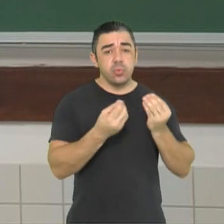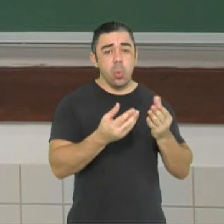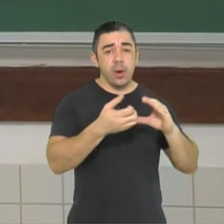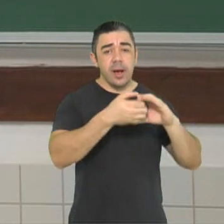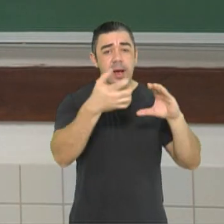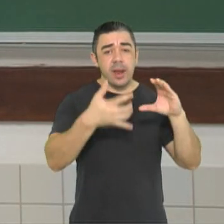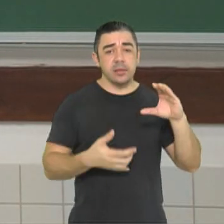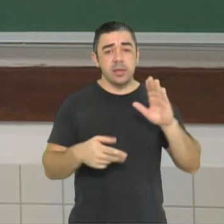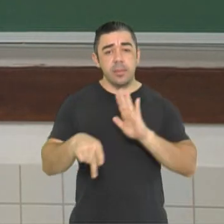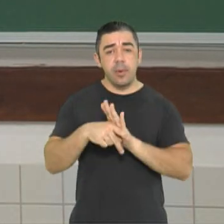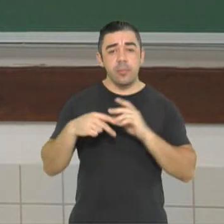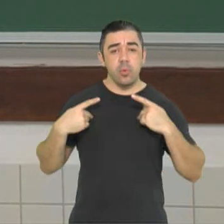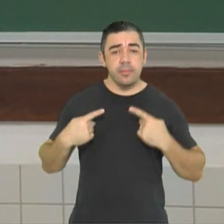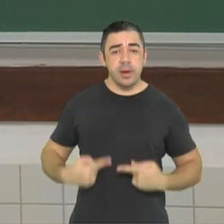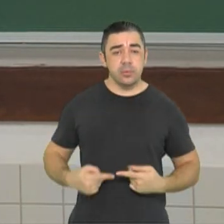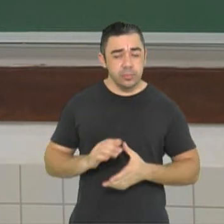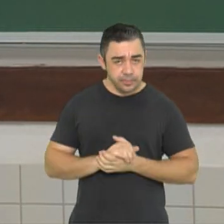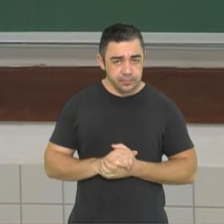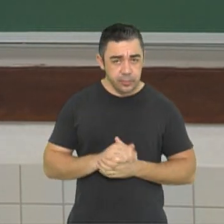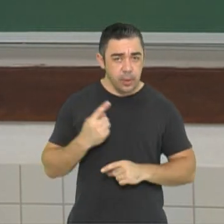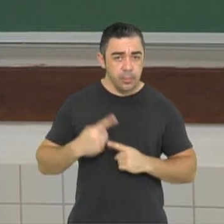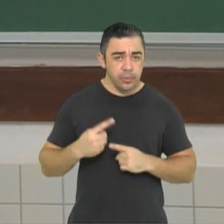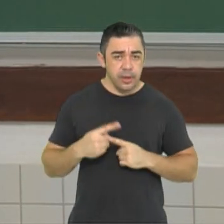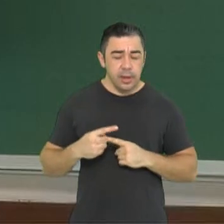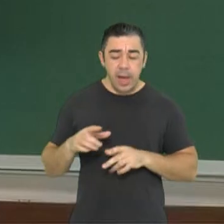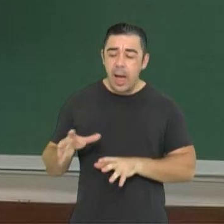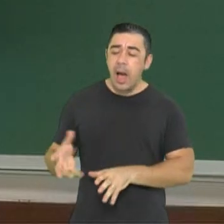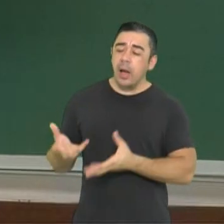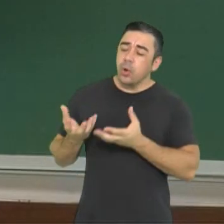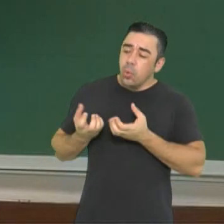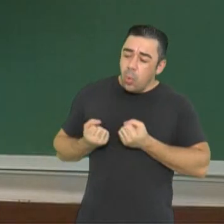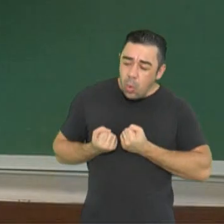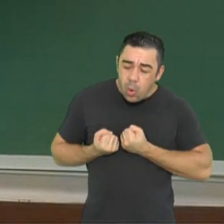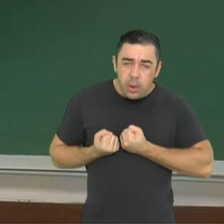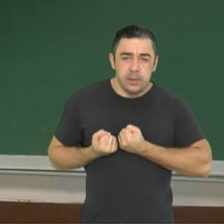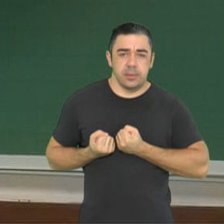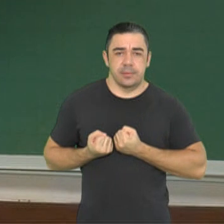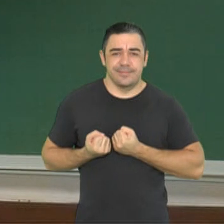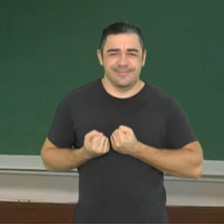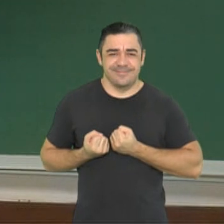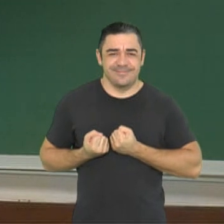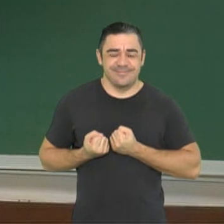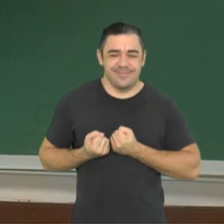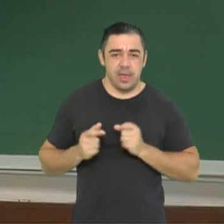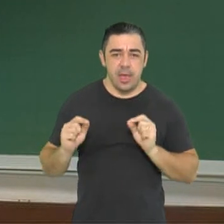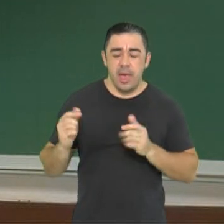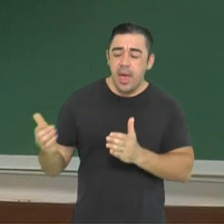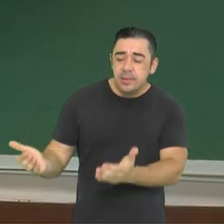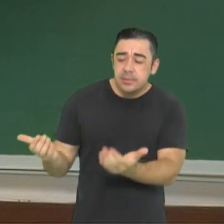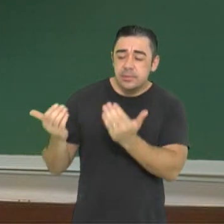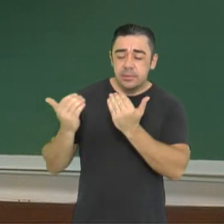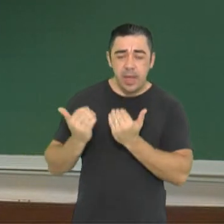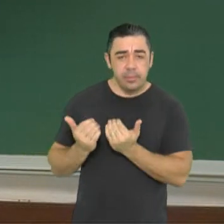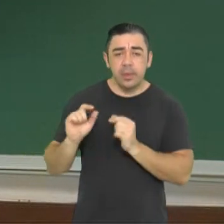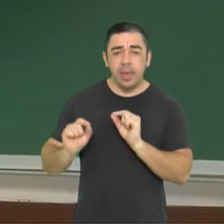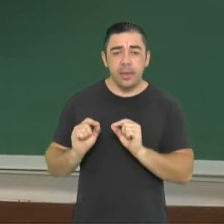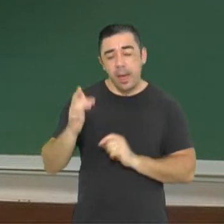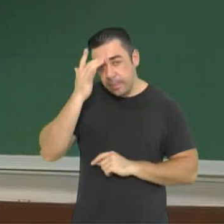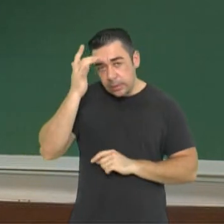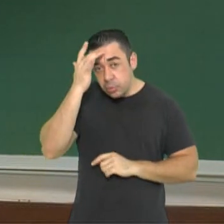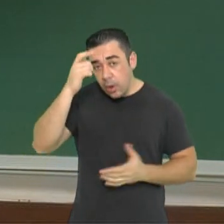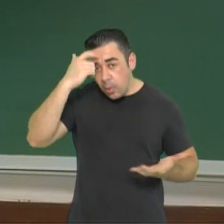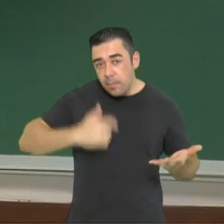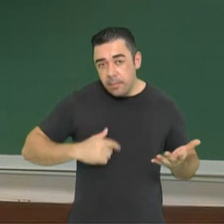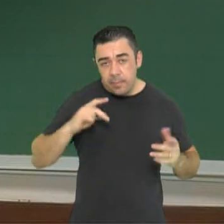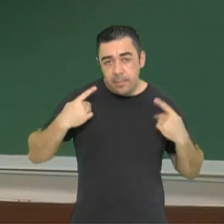de seres humanos. Por quê? Porque acolhe, recebe. Olha só, quem faz esse tipo de coisa? As pessoas. Então por